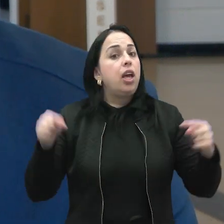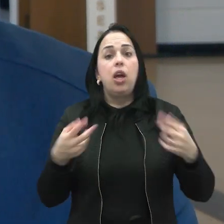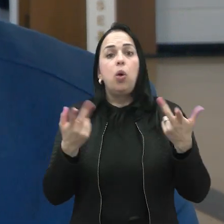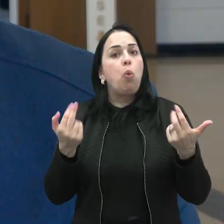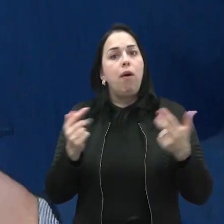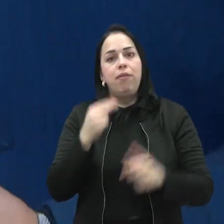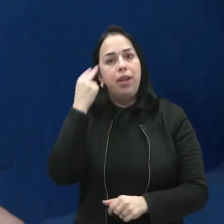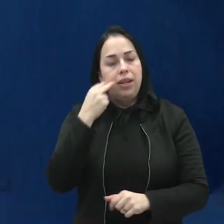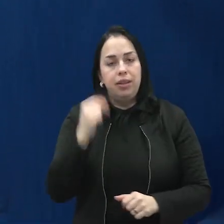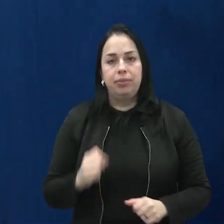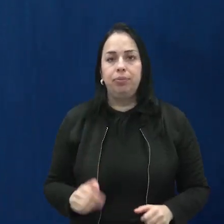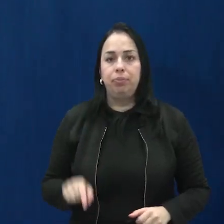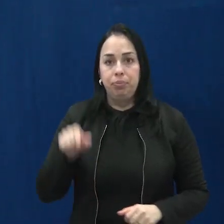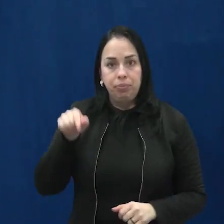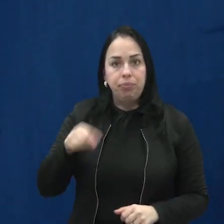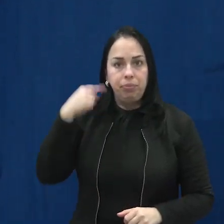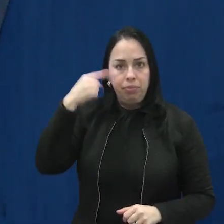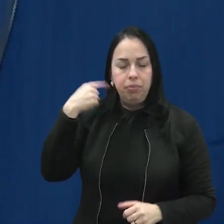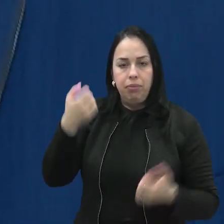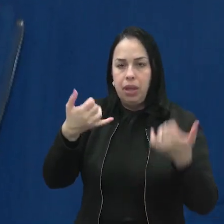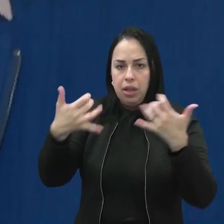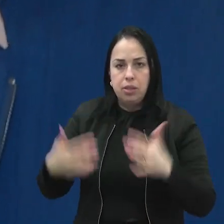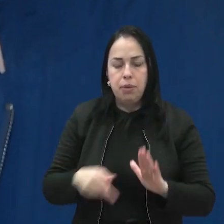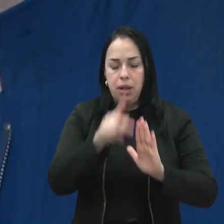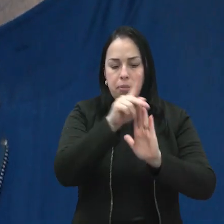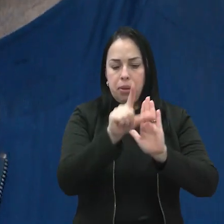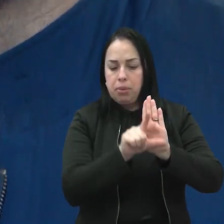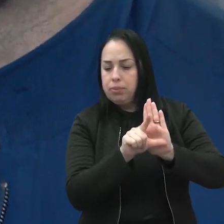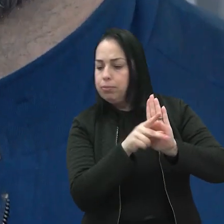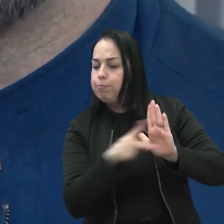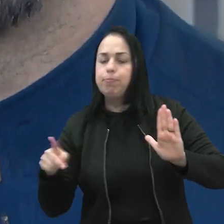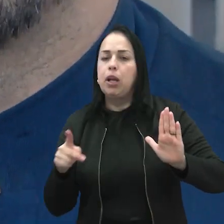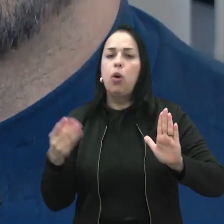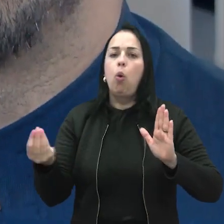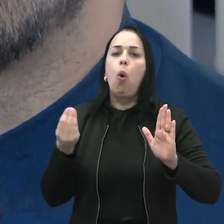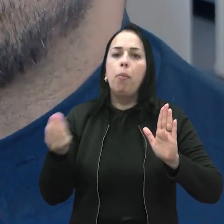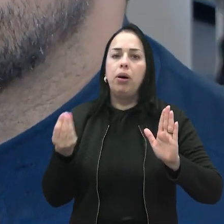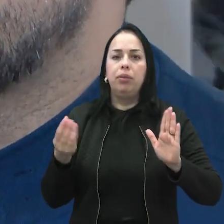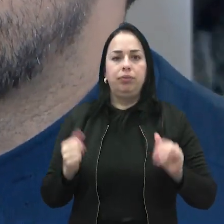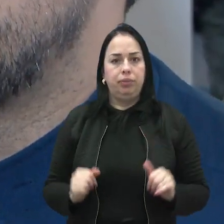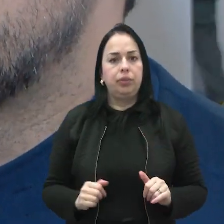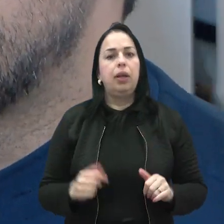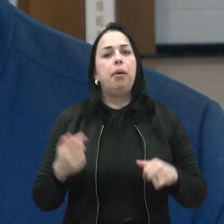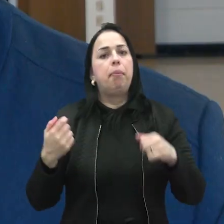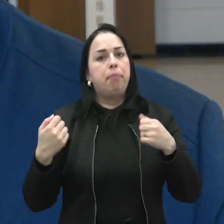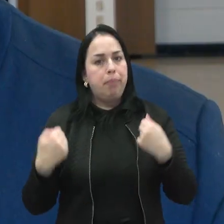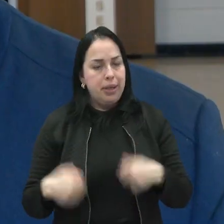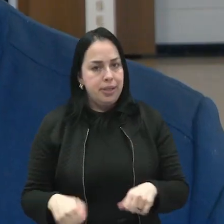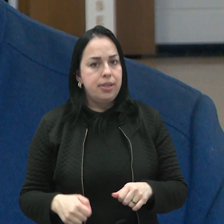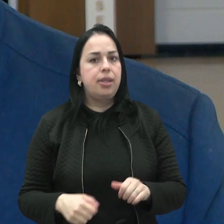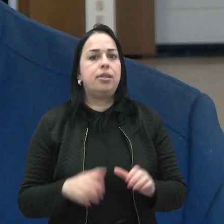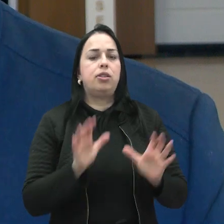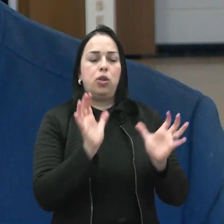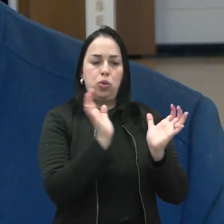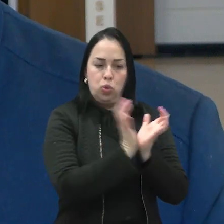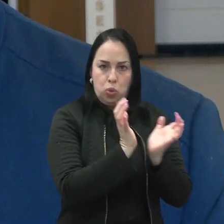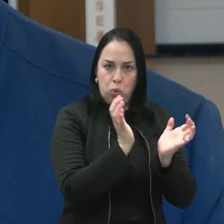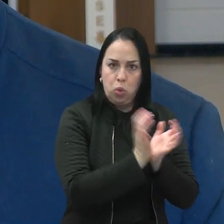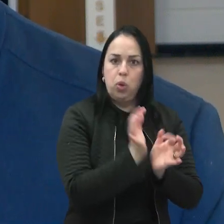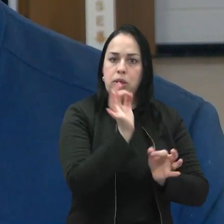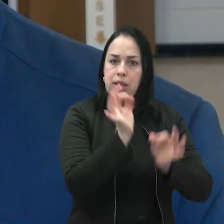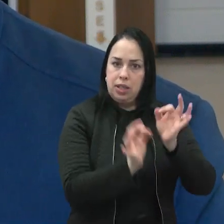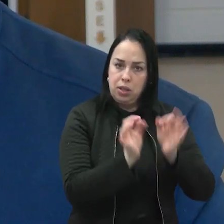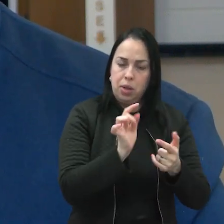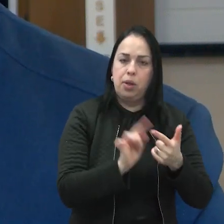vereador apresentaria. O advogado ainda explica como é a tramitação em plenário para esse tipo de projeto. Ele vai precisar passar por análise